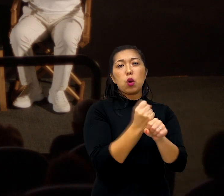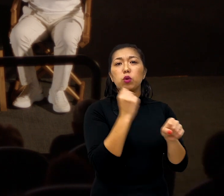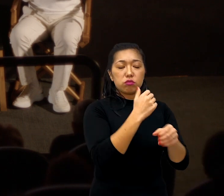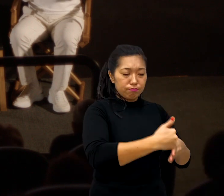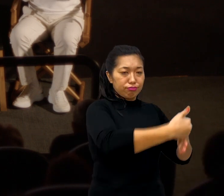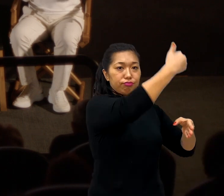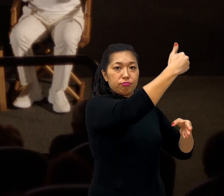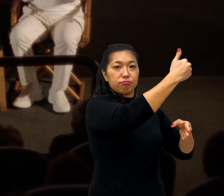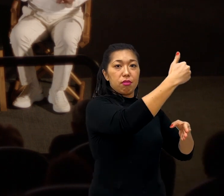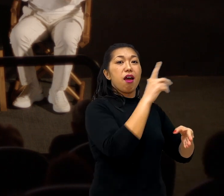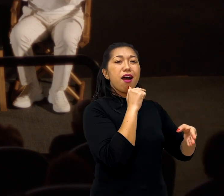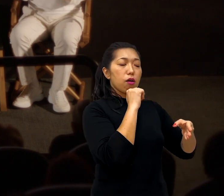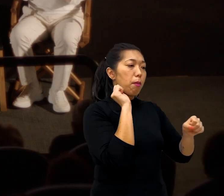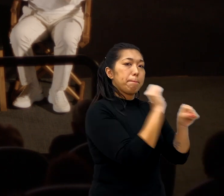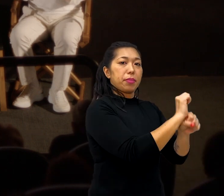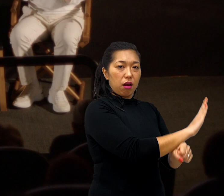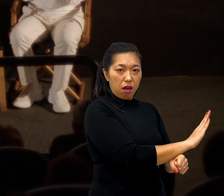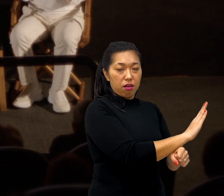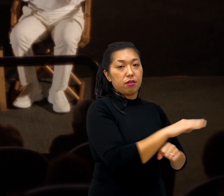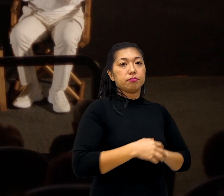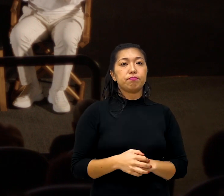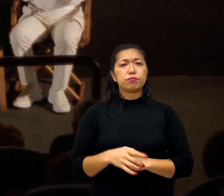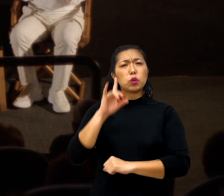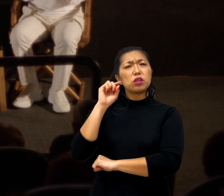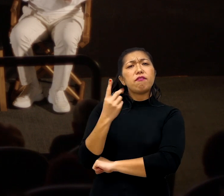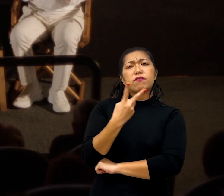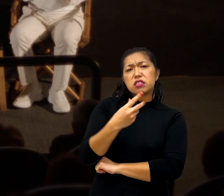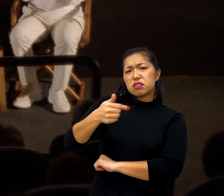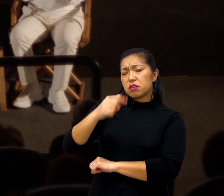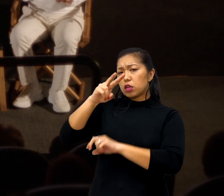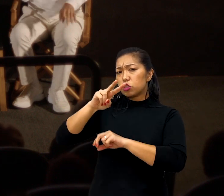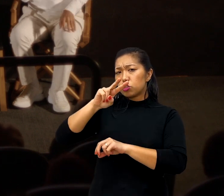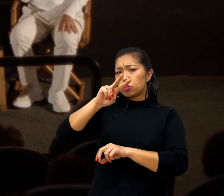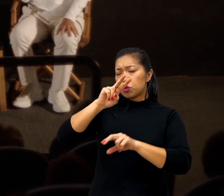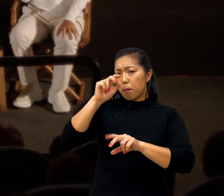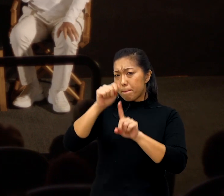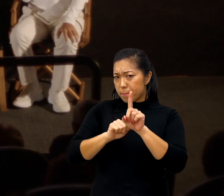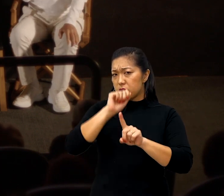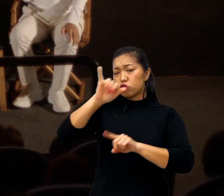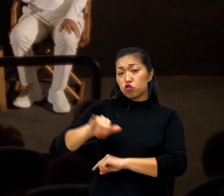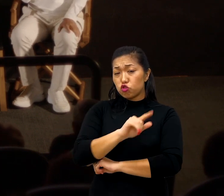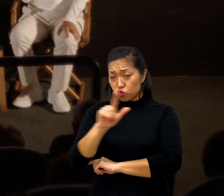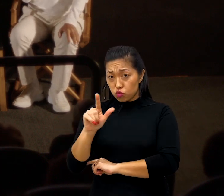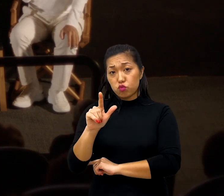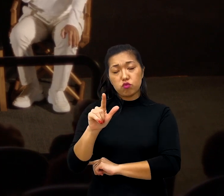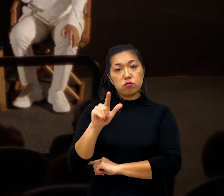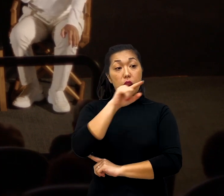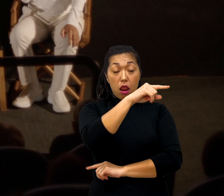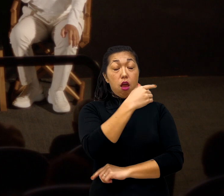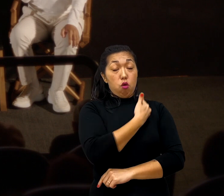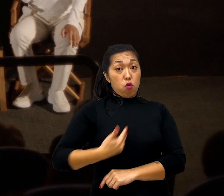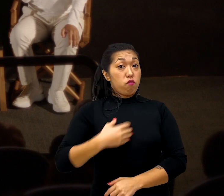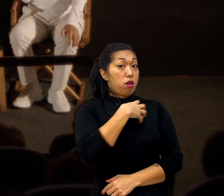Em 27 de julho de 2014, o governo da Bahia titulou o território